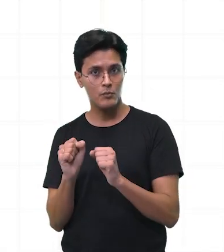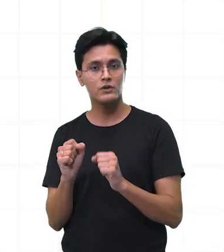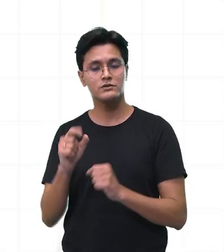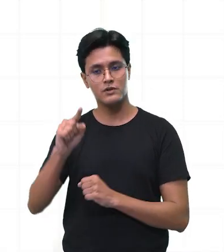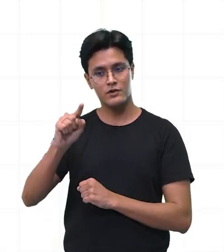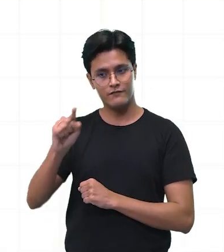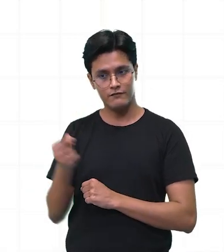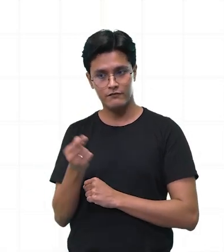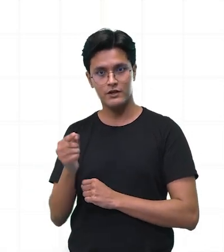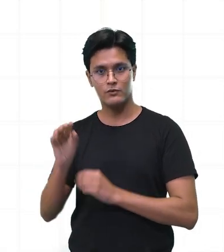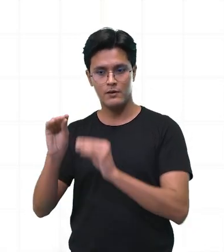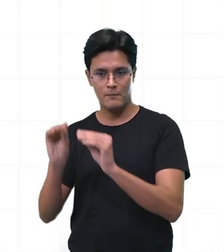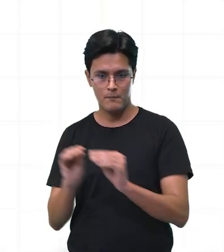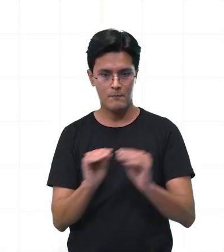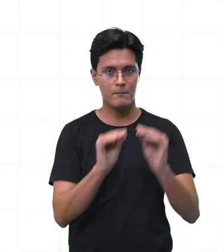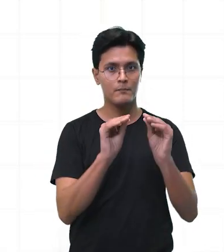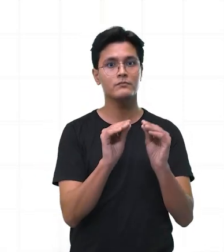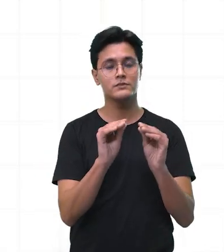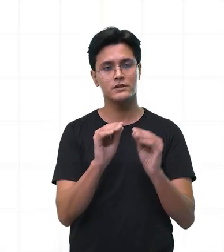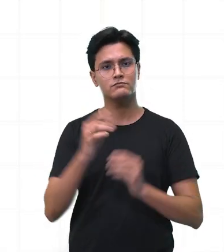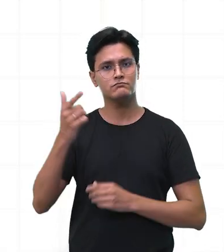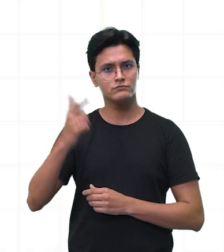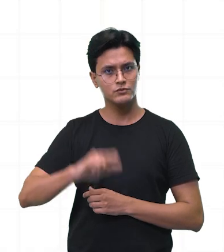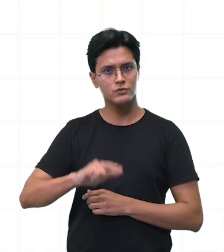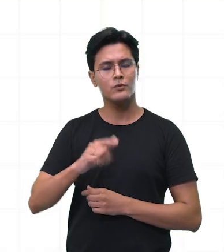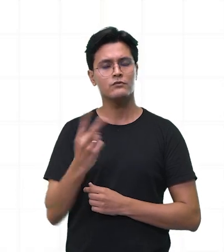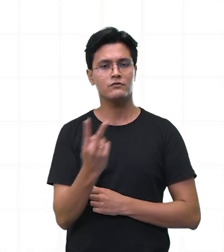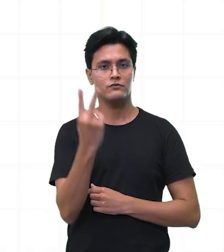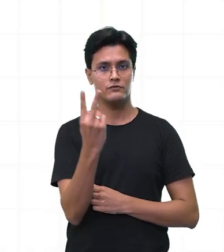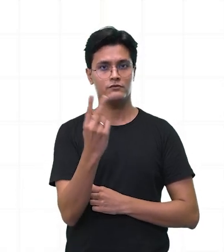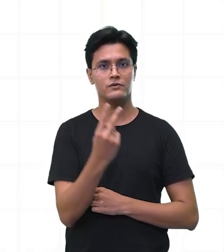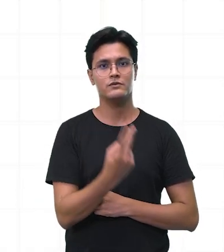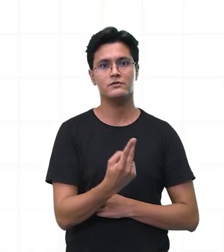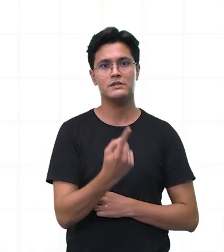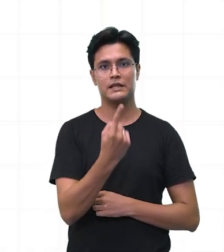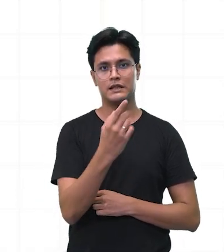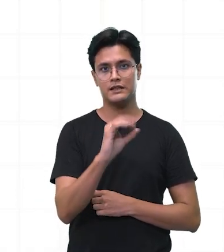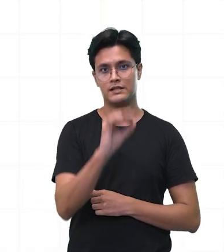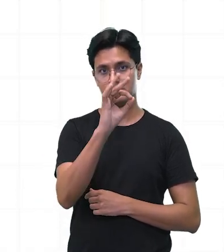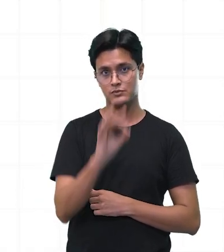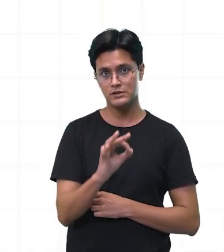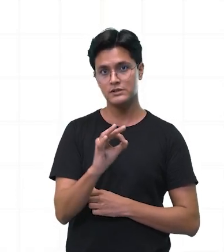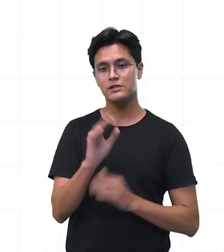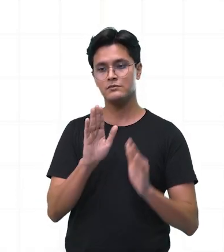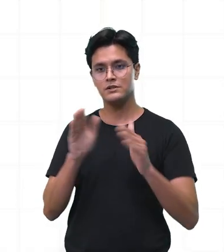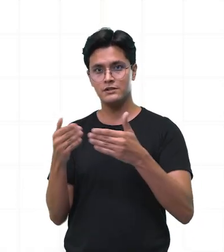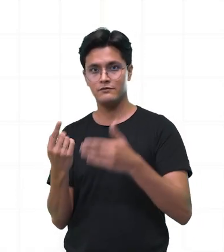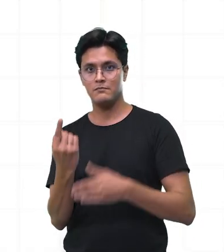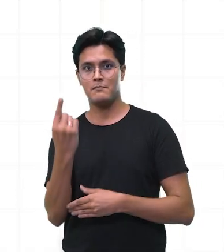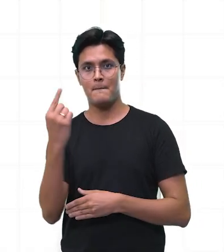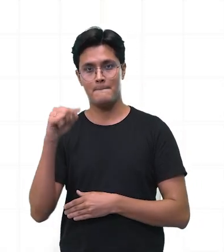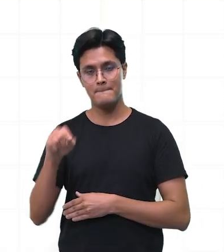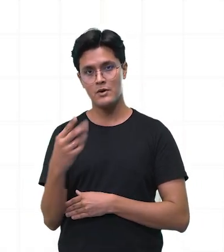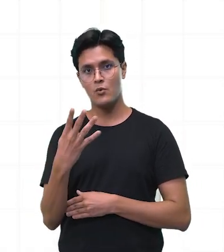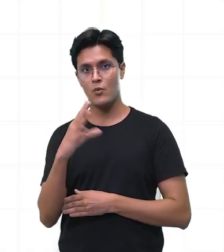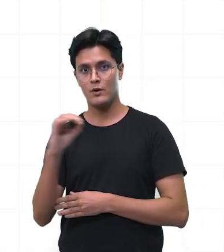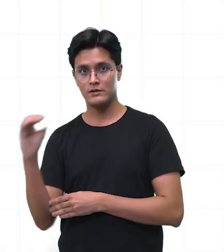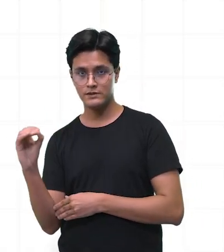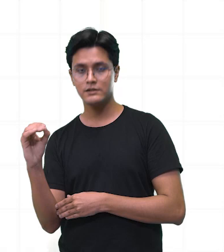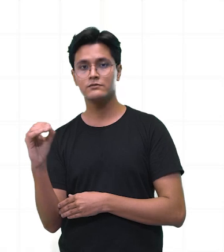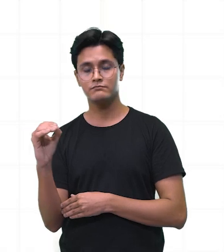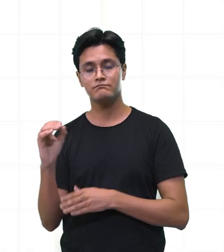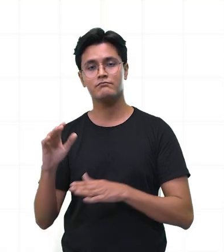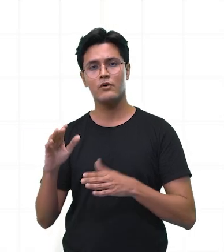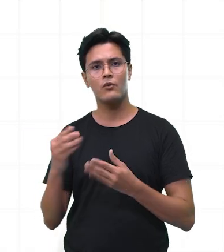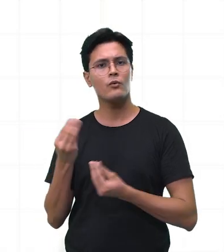Por exemplo, novamente o mesmo valor, 10% de 2.400 será 2.400 dividido por